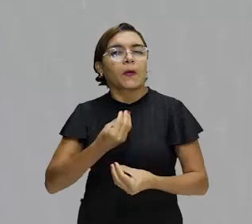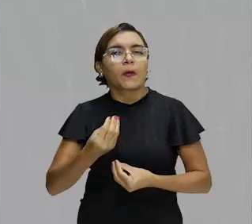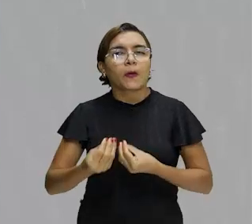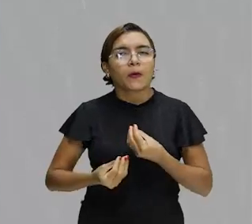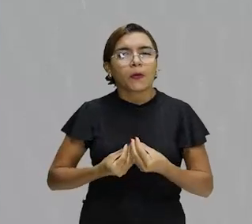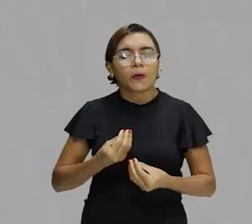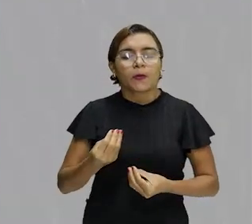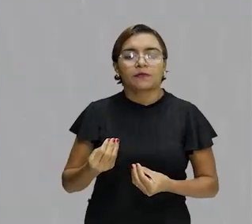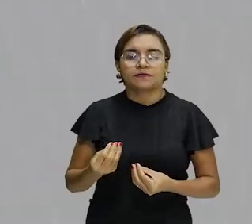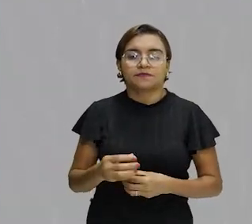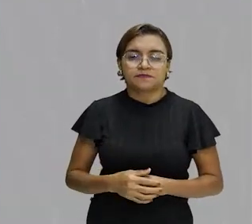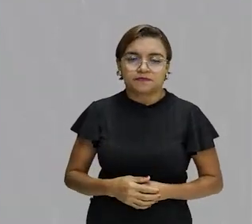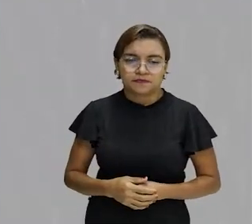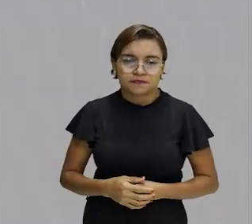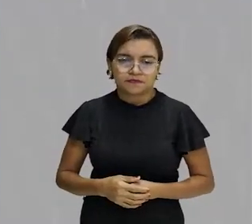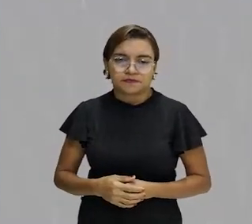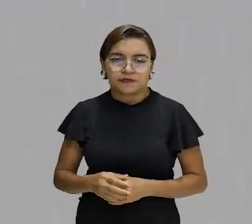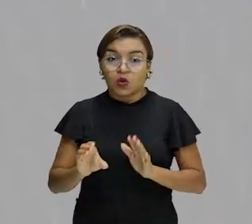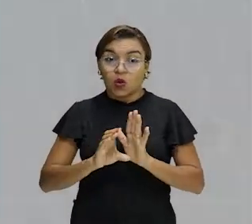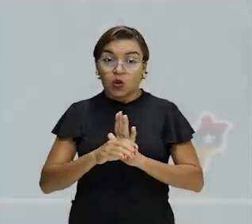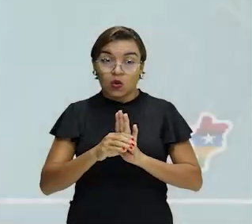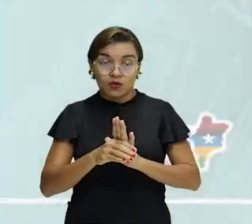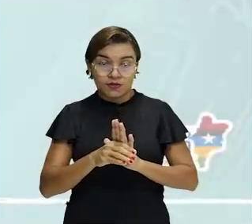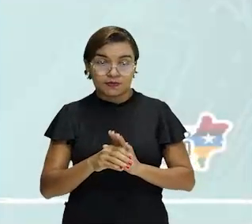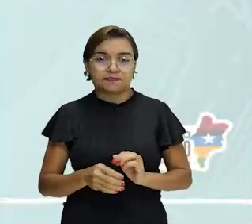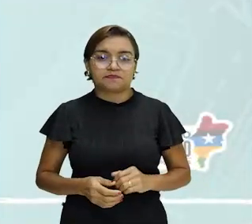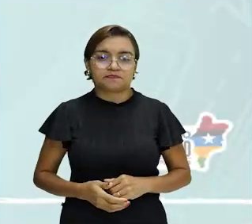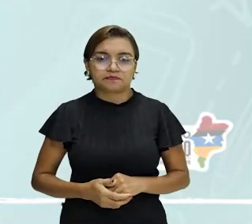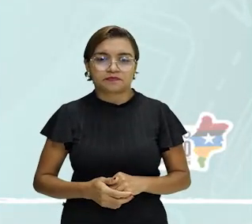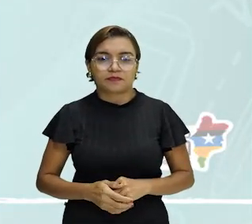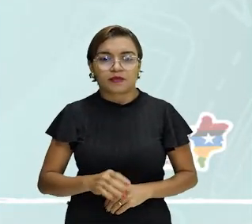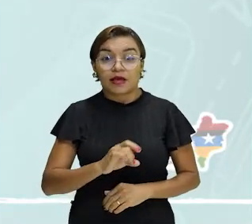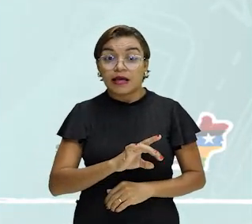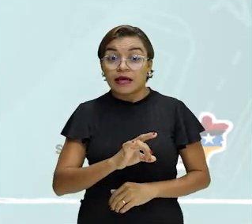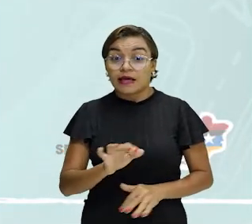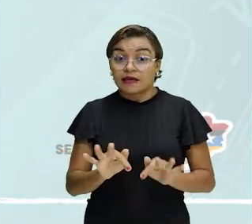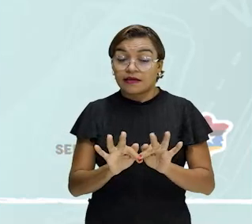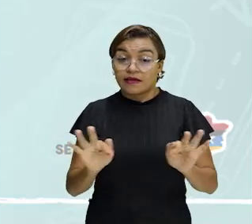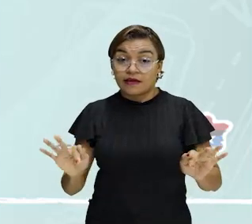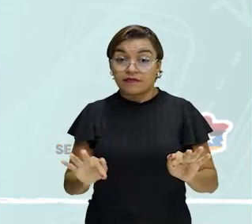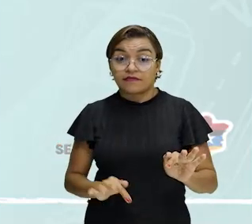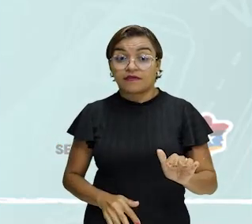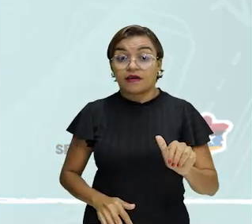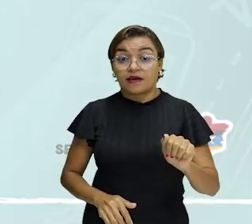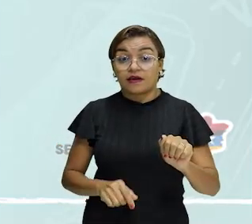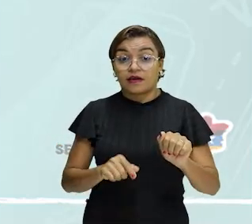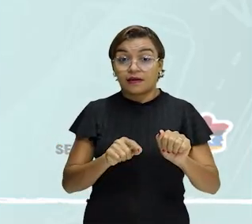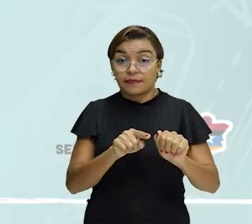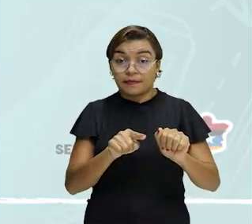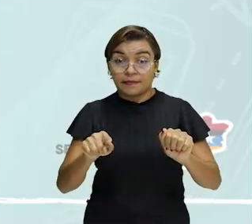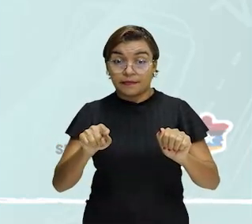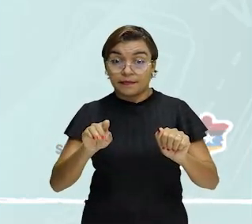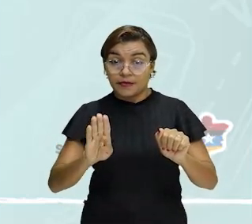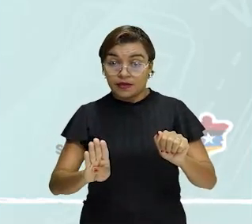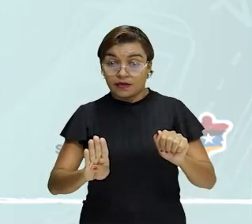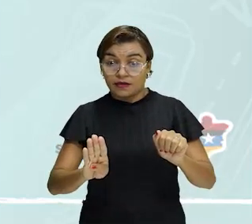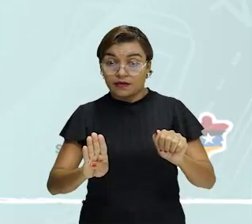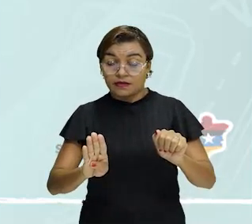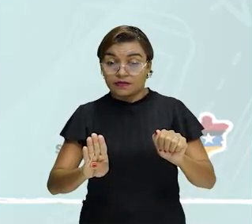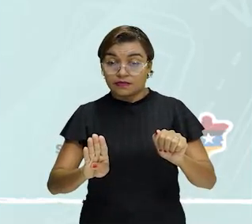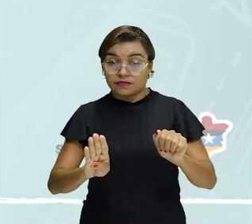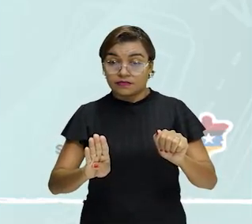prestar atenção nesses detalhes para que você não cometa nenhum erro e acabe dando a resposta também incorreta, tá?